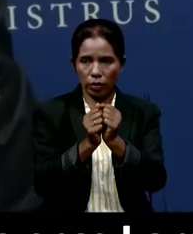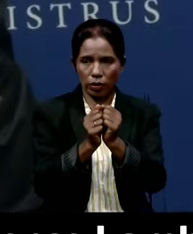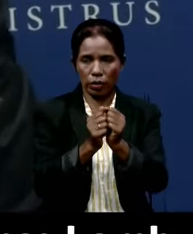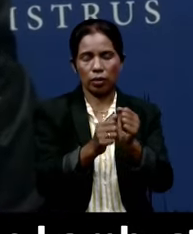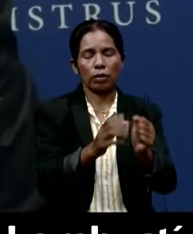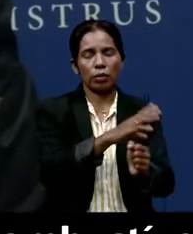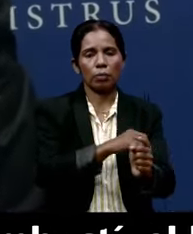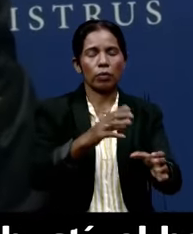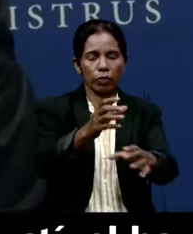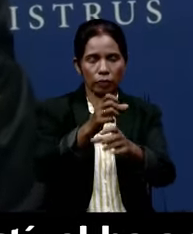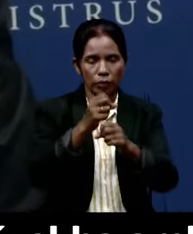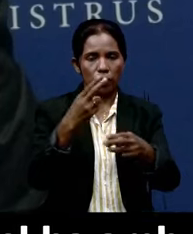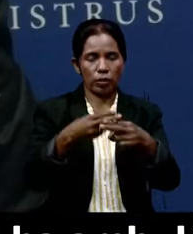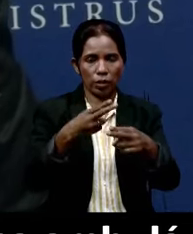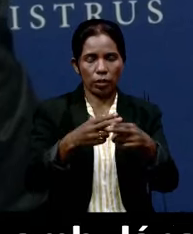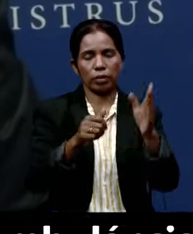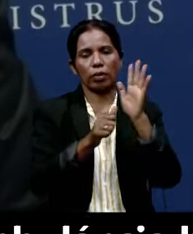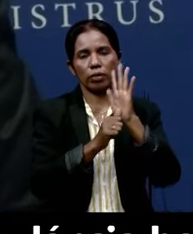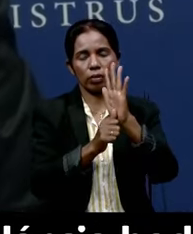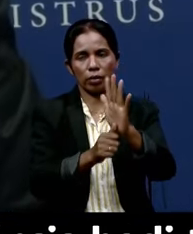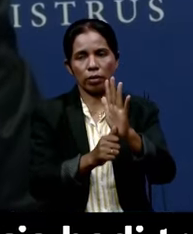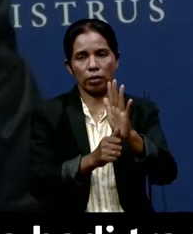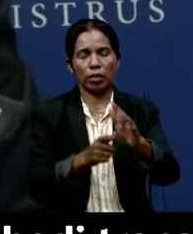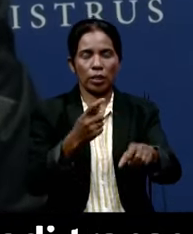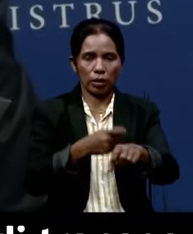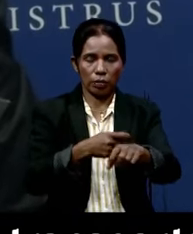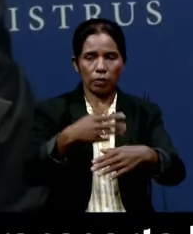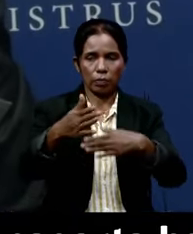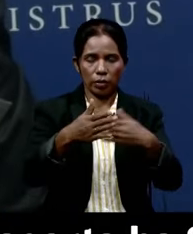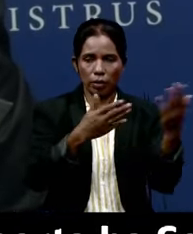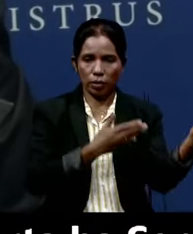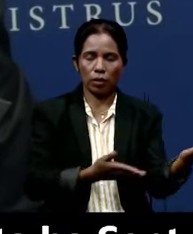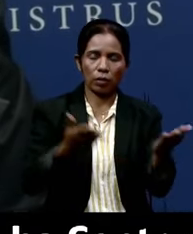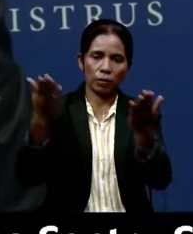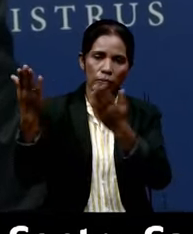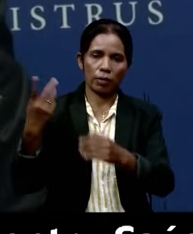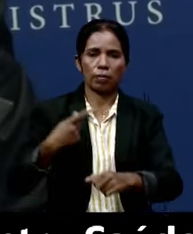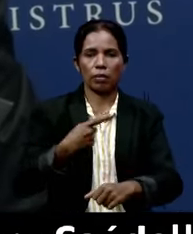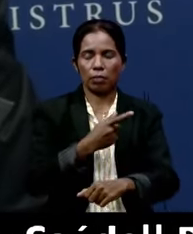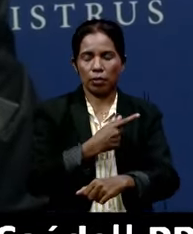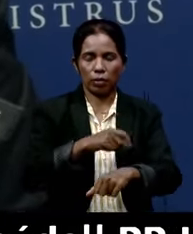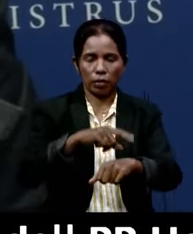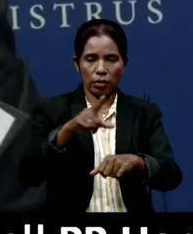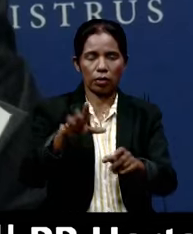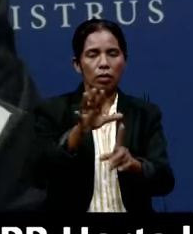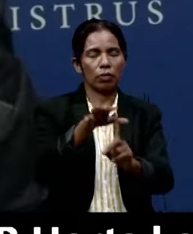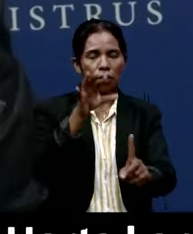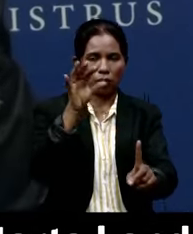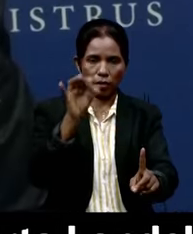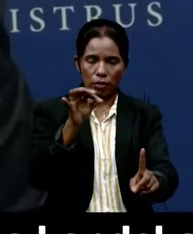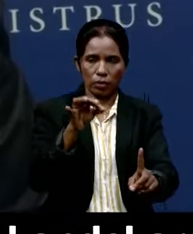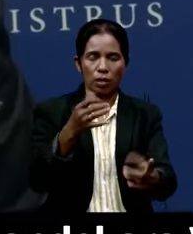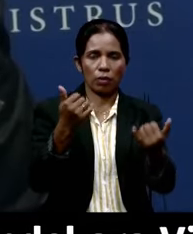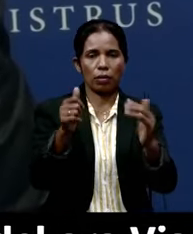apreciação, a designação e a tempo para que se submete ao Parlamento Nacional, para que aguarda a agenda